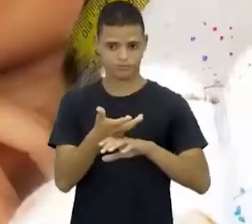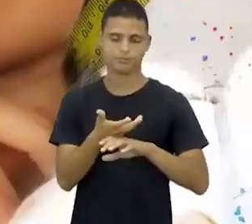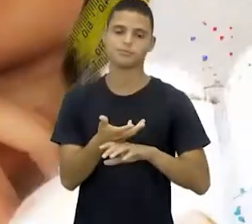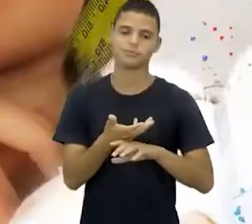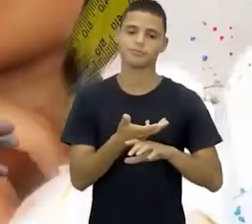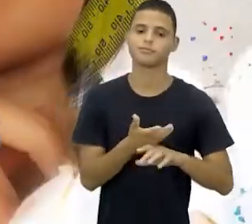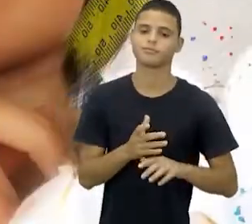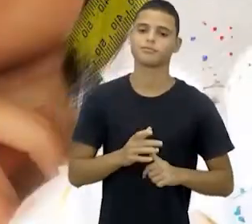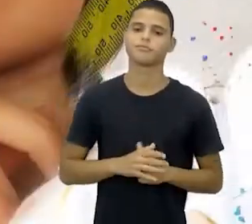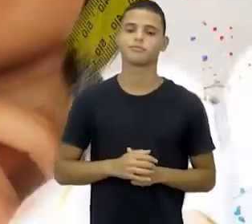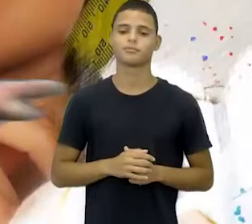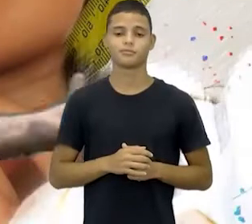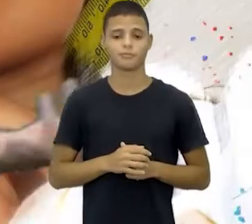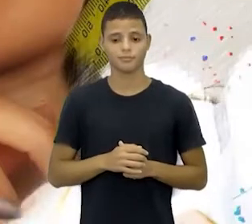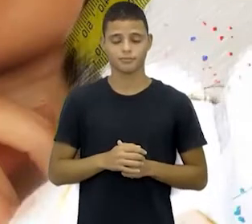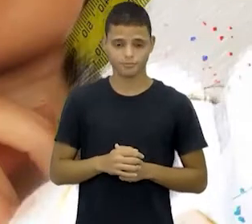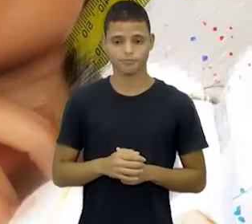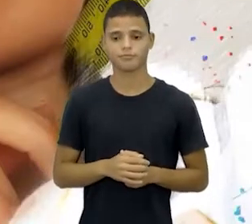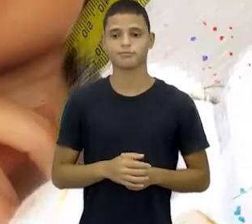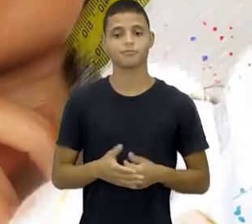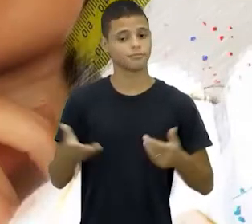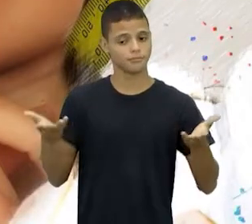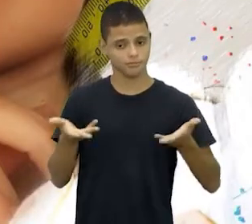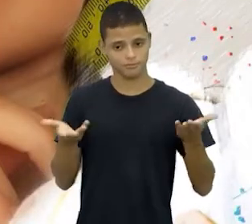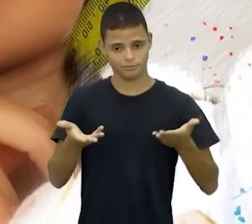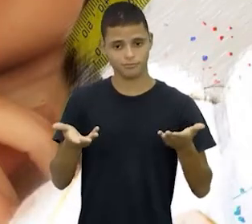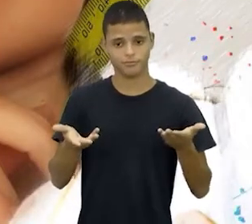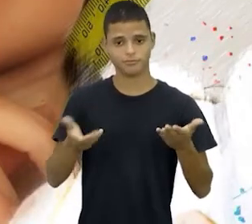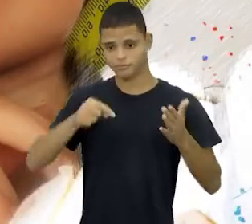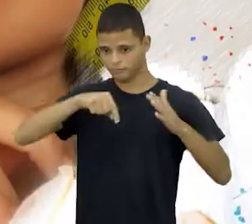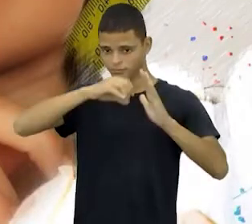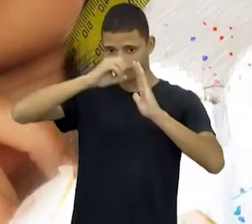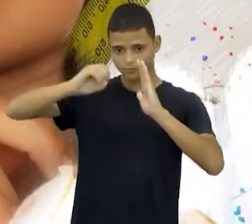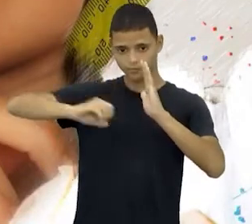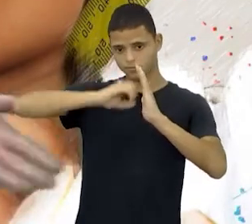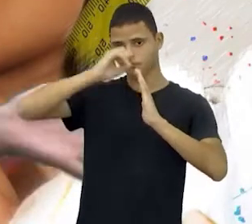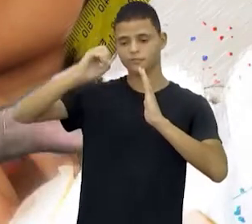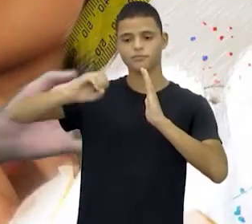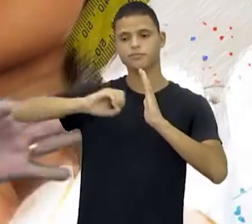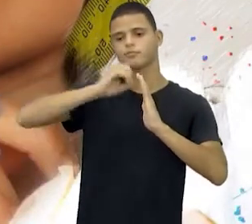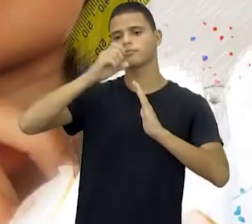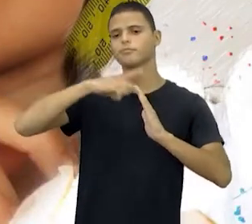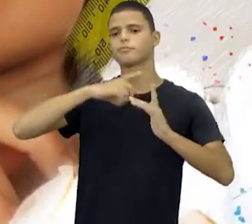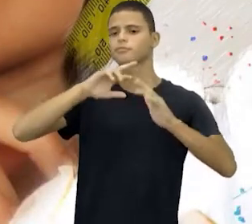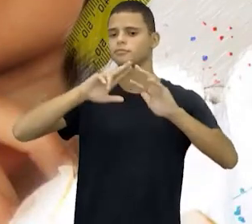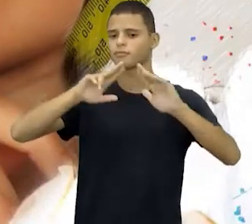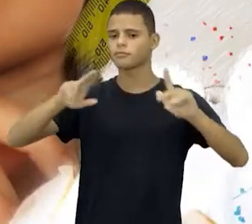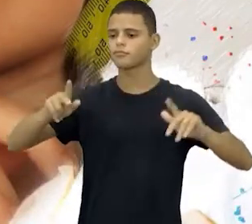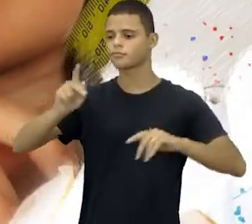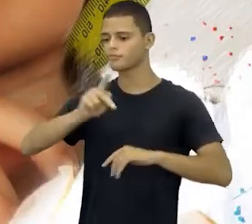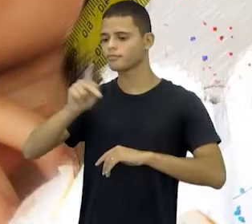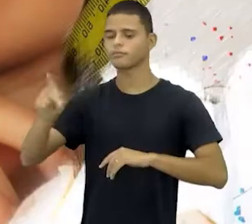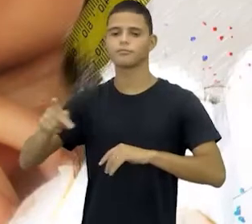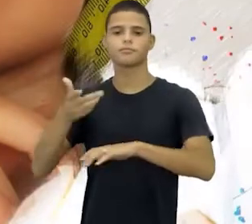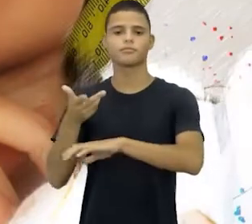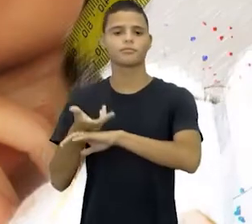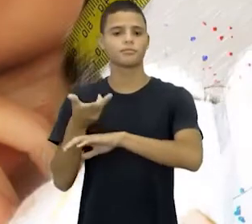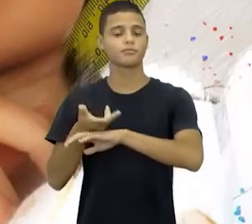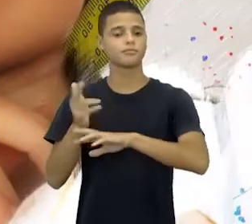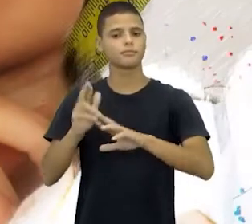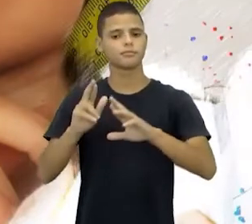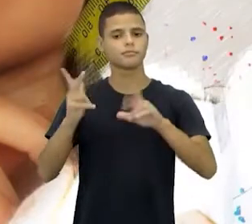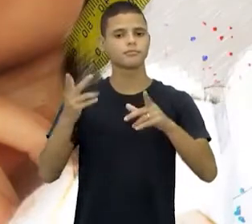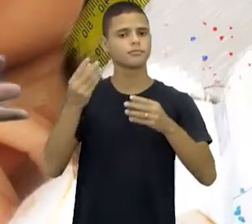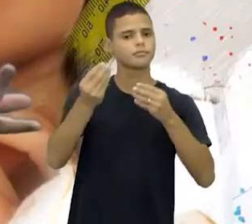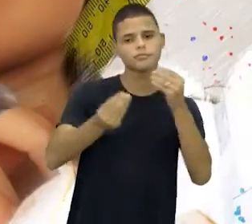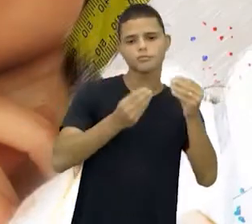olha só aqui, né, dentro do centro de mídias, a gente tem vários professores aí de várias áreas. Então, como seria a rede social? E